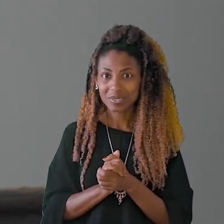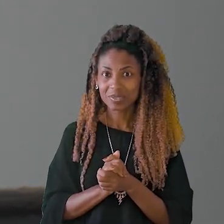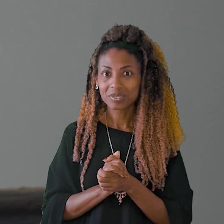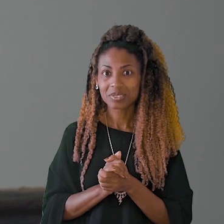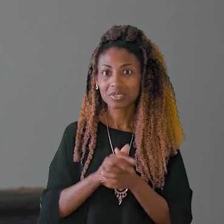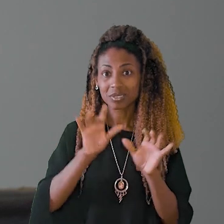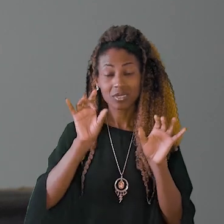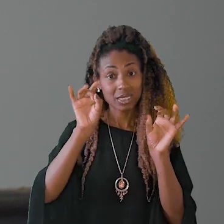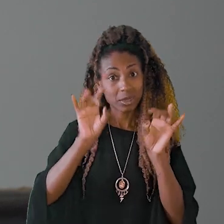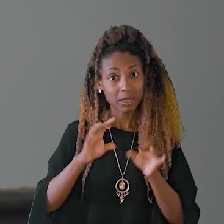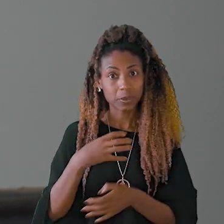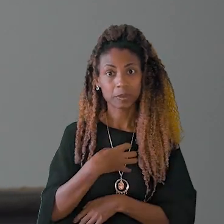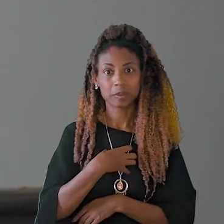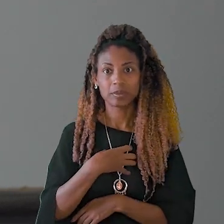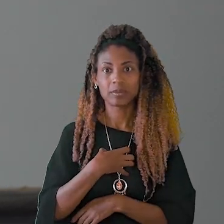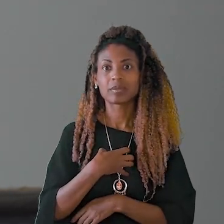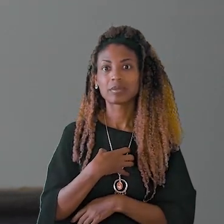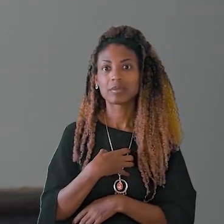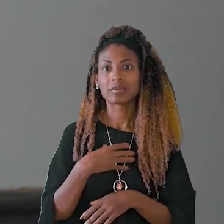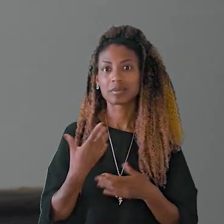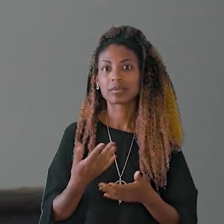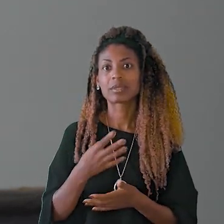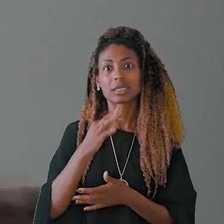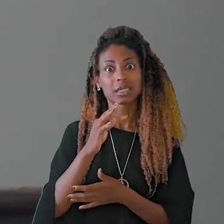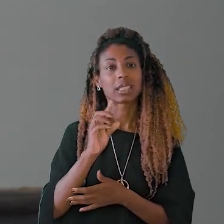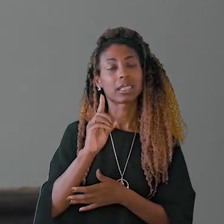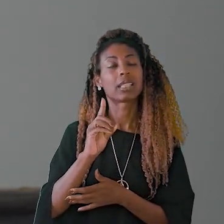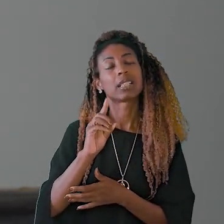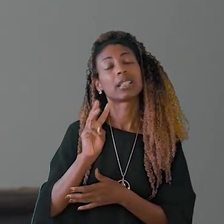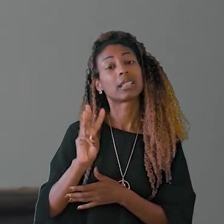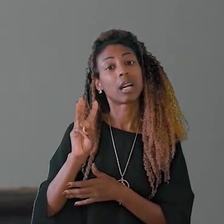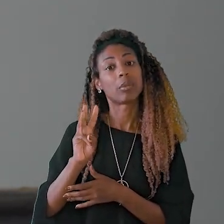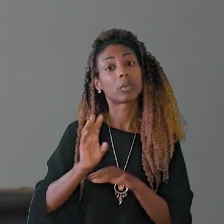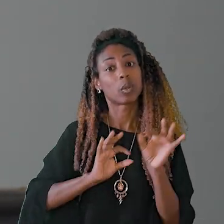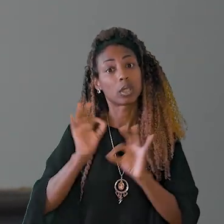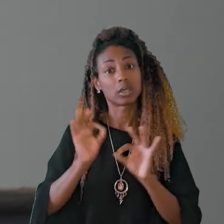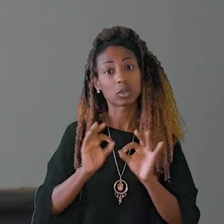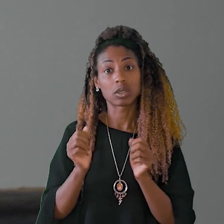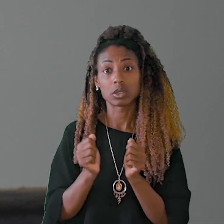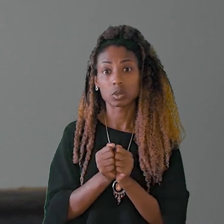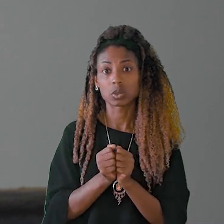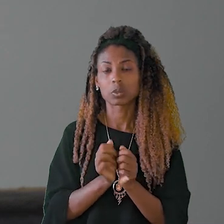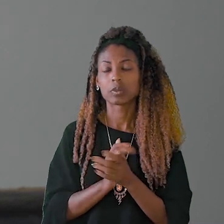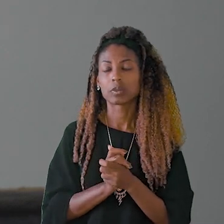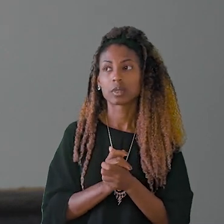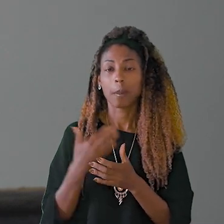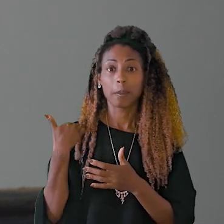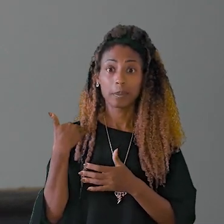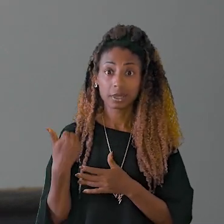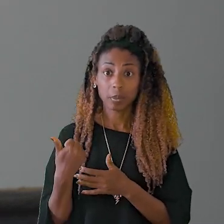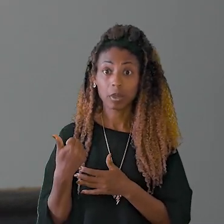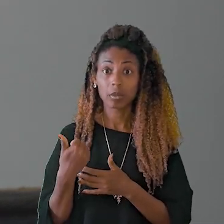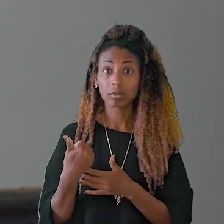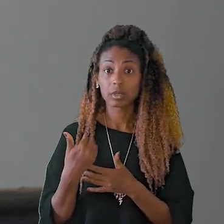Bahia, e da produção da IDW, que foi parte da organização, né, me convidar, né, e